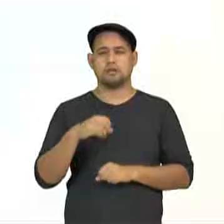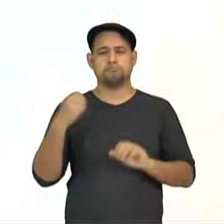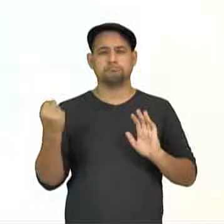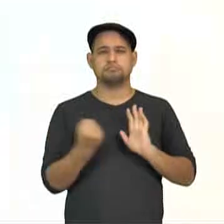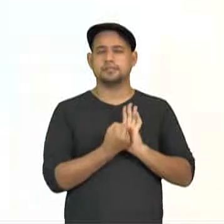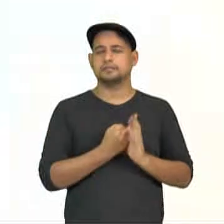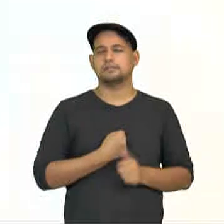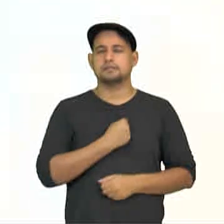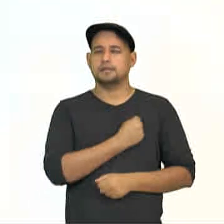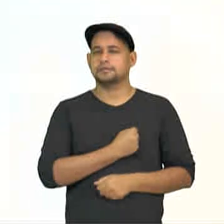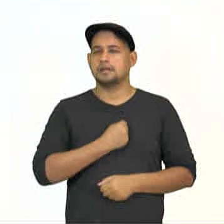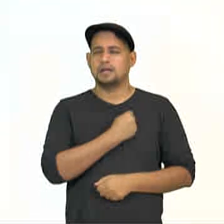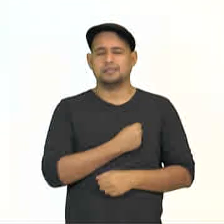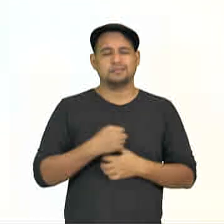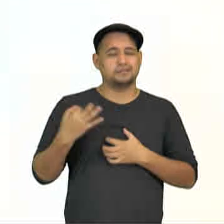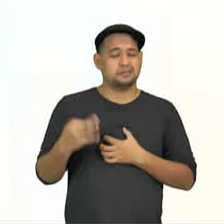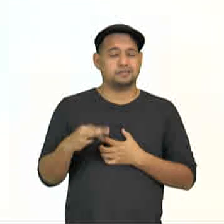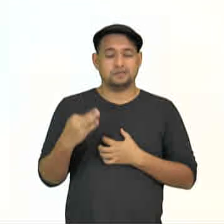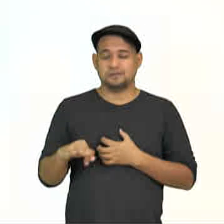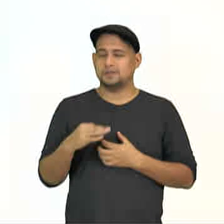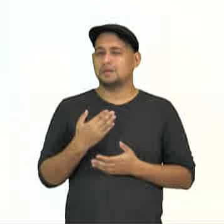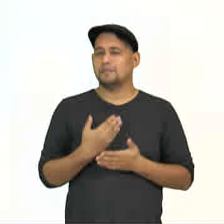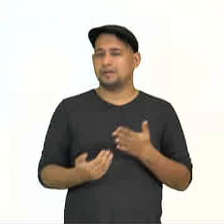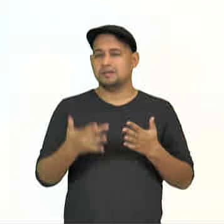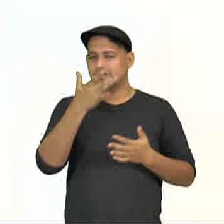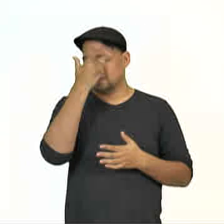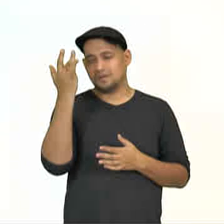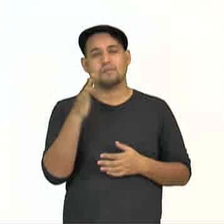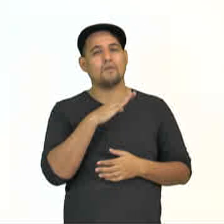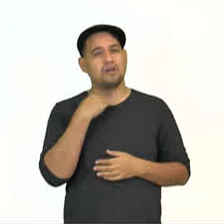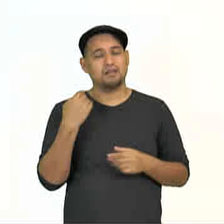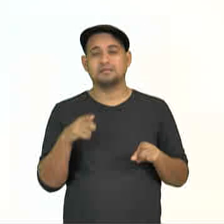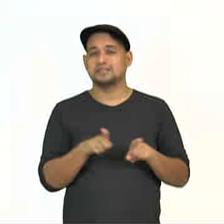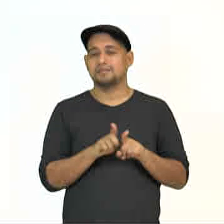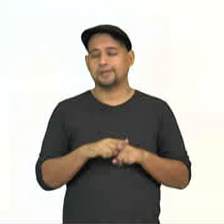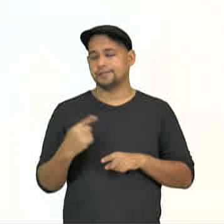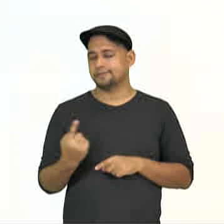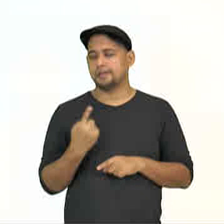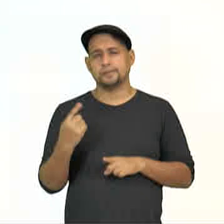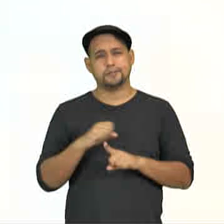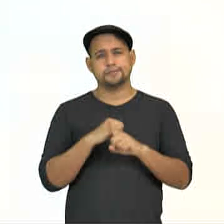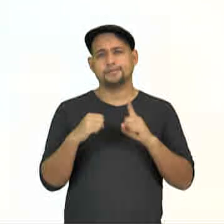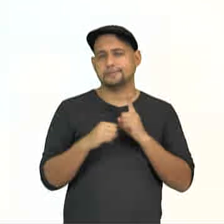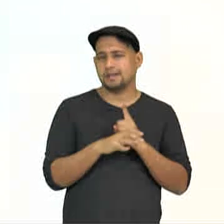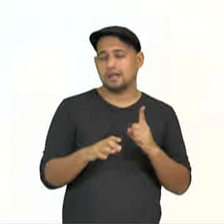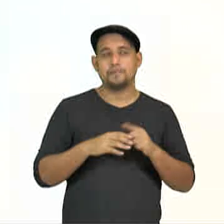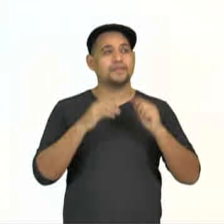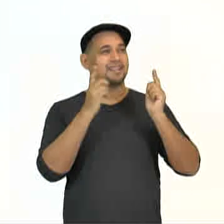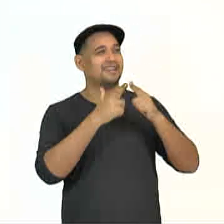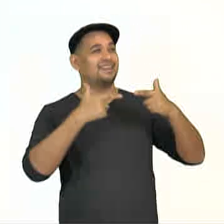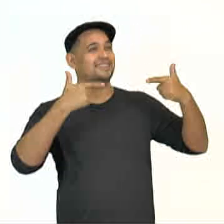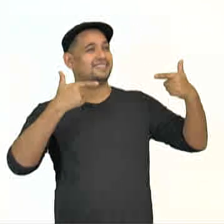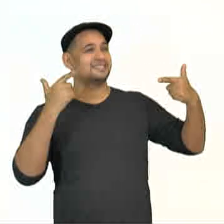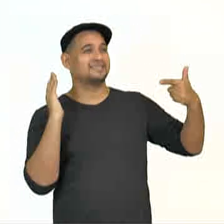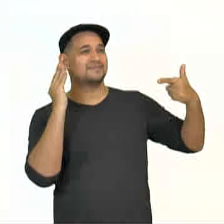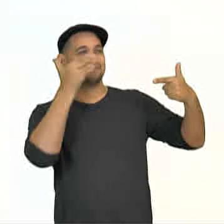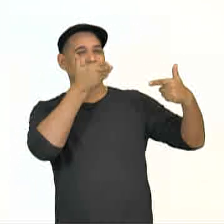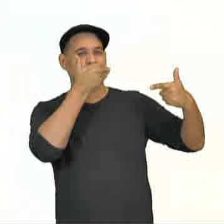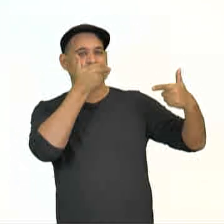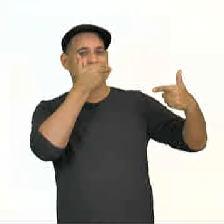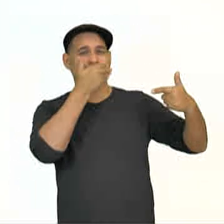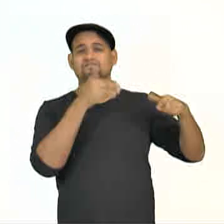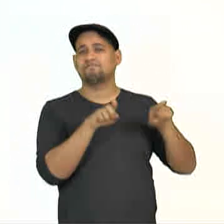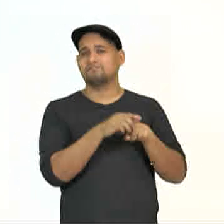pela saudade, pela dor da perda de entes queridos, pelo isolamento, pelos sorrisos tampados por